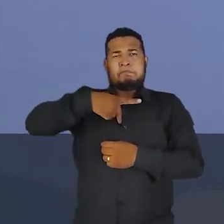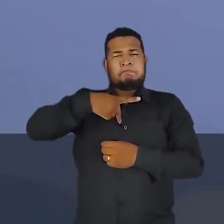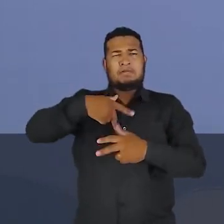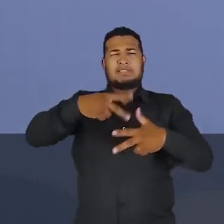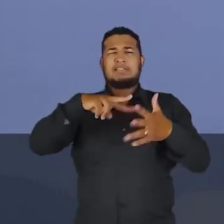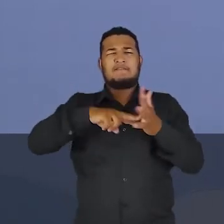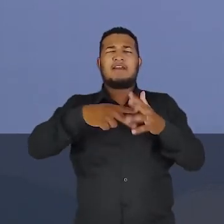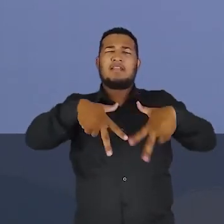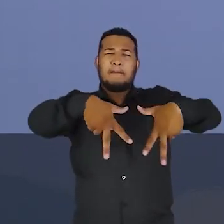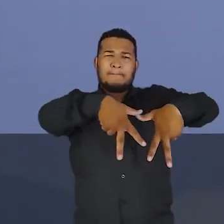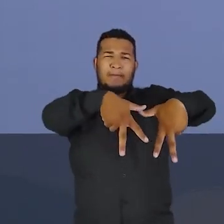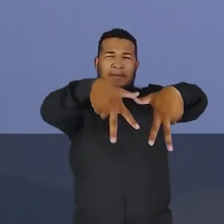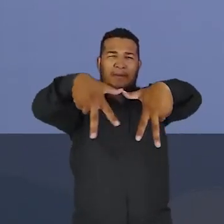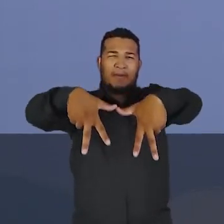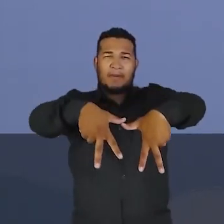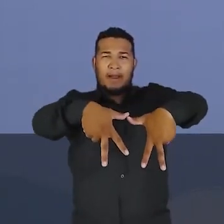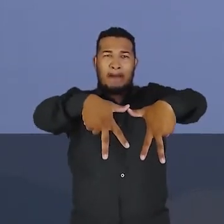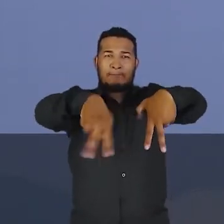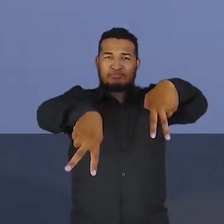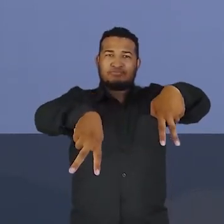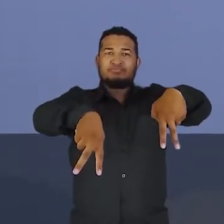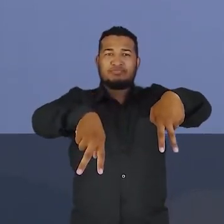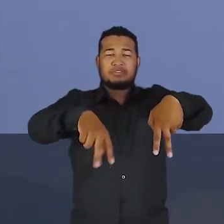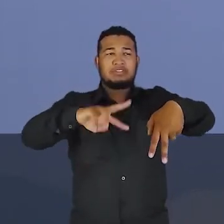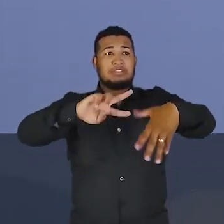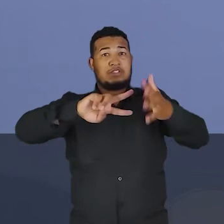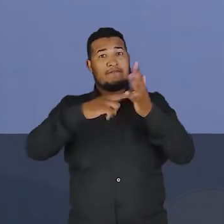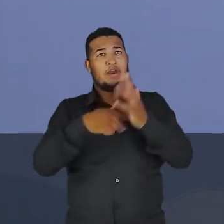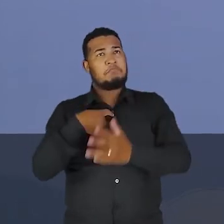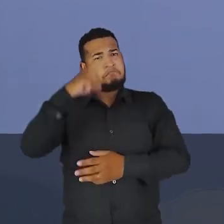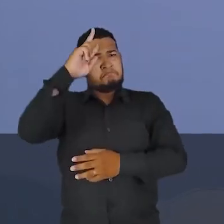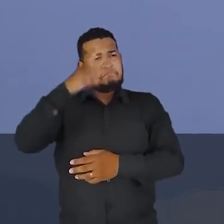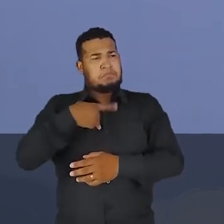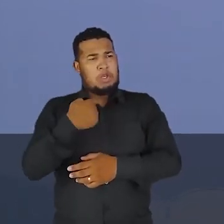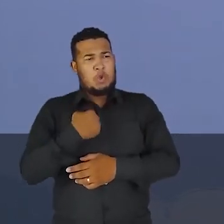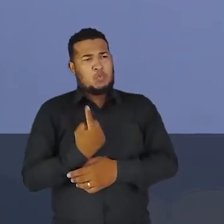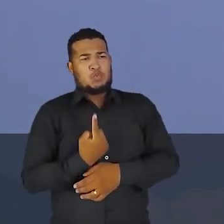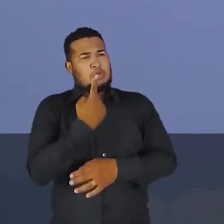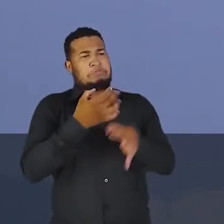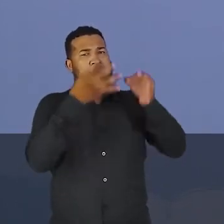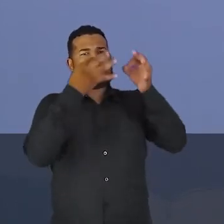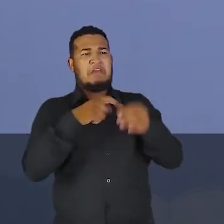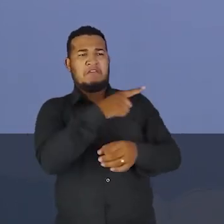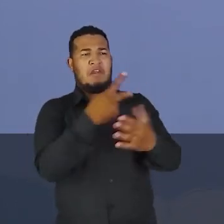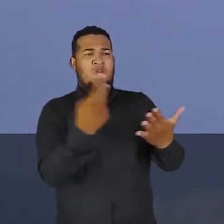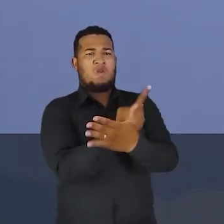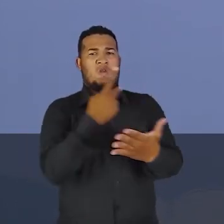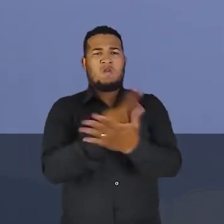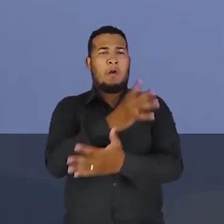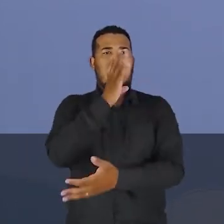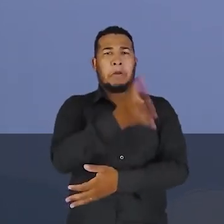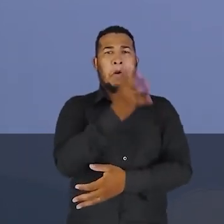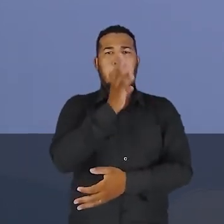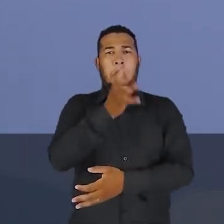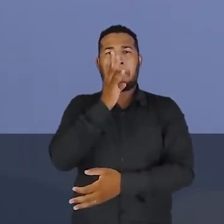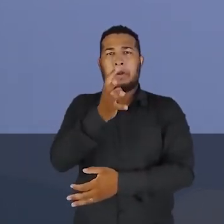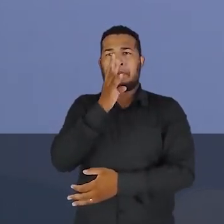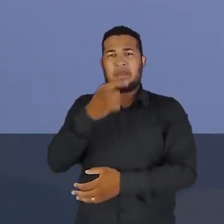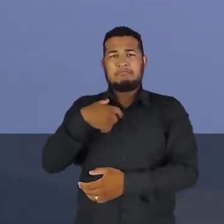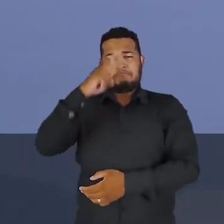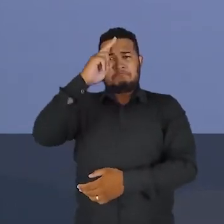nossos pontos de vista sobre os outros como sendo únicos, conclusos